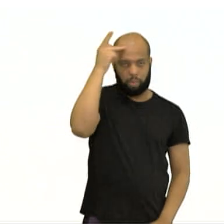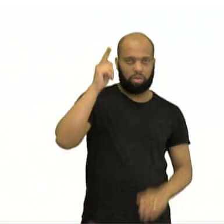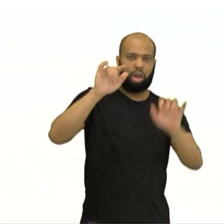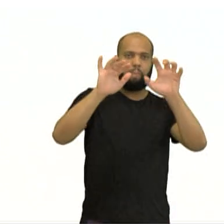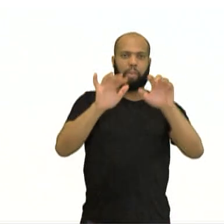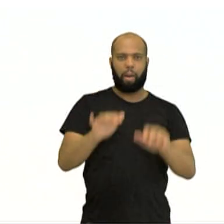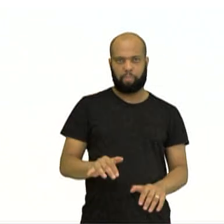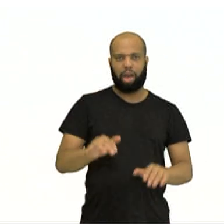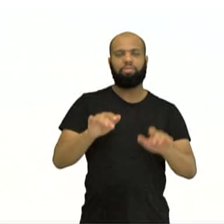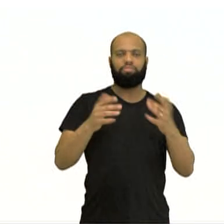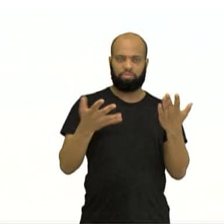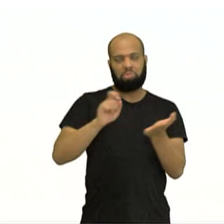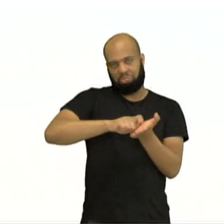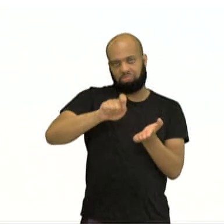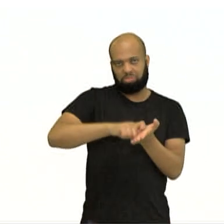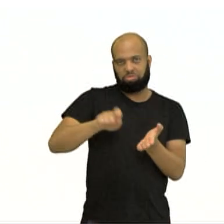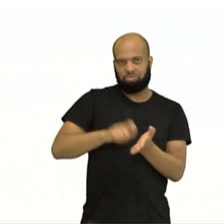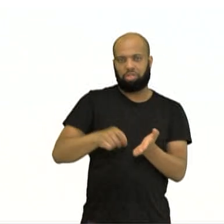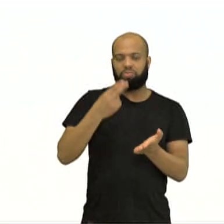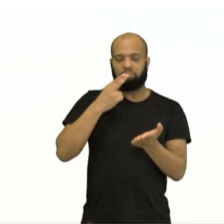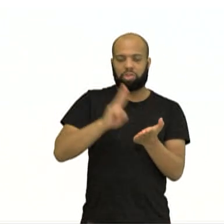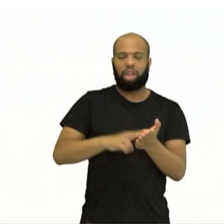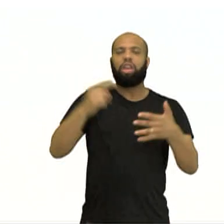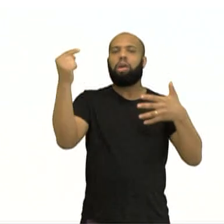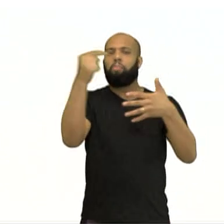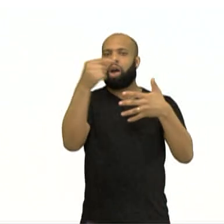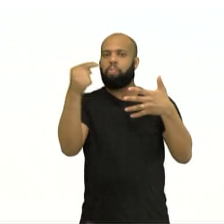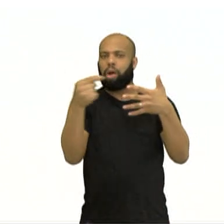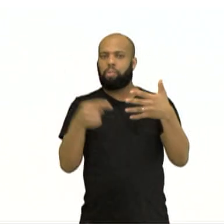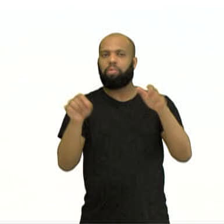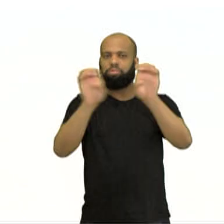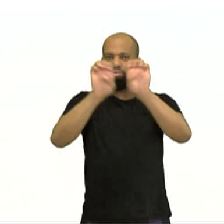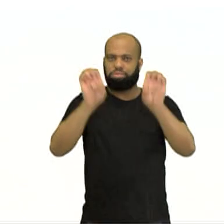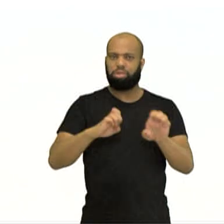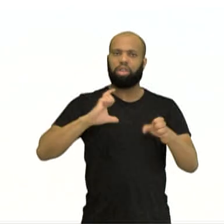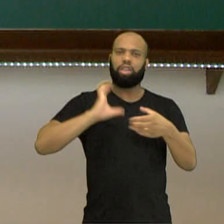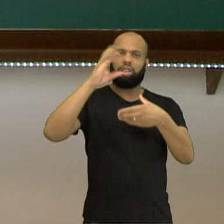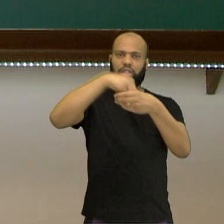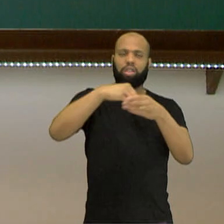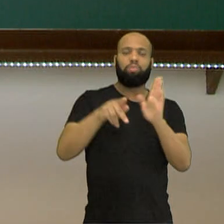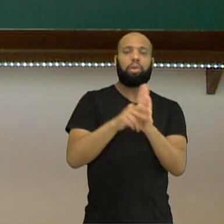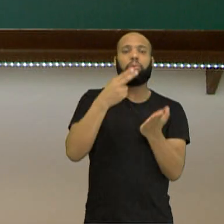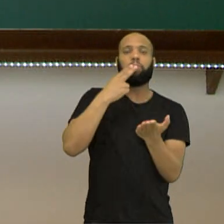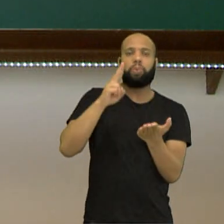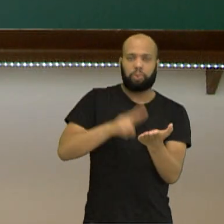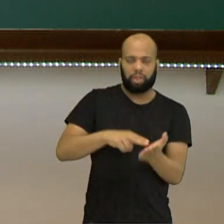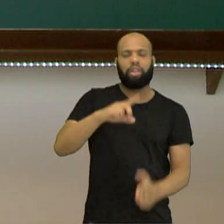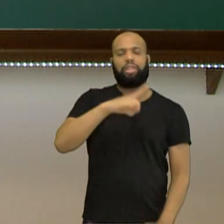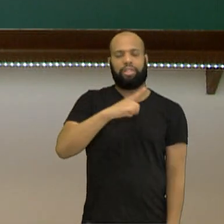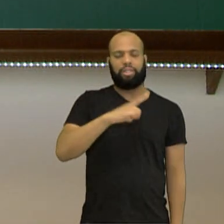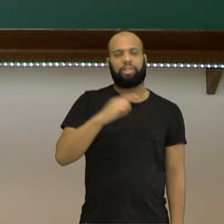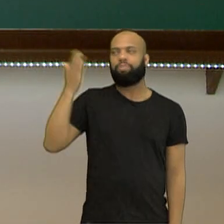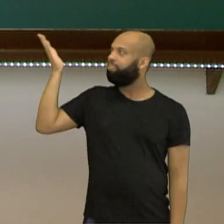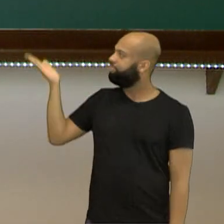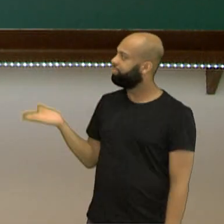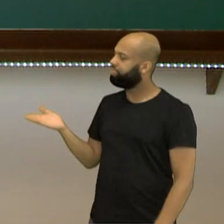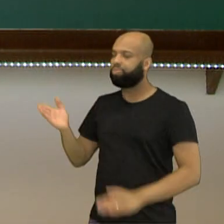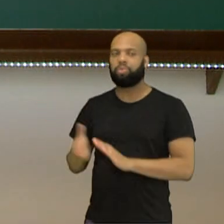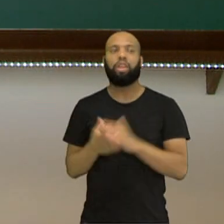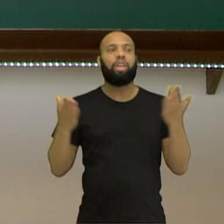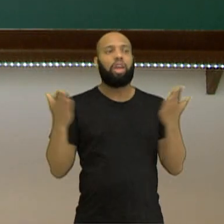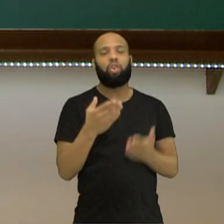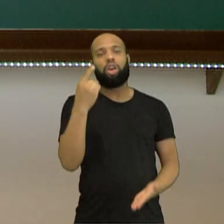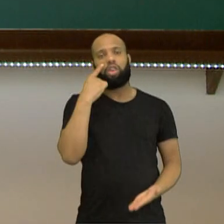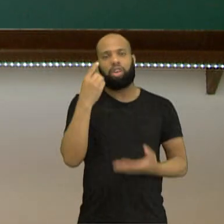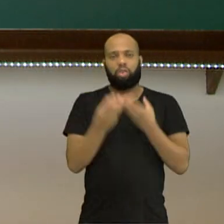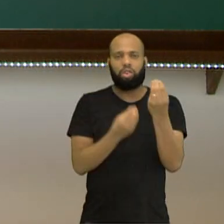que a redigiu. Esses são os elementos que estão dentro de uma carta, a estrutura dessa carta. Vamos ver na